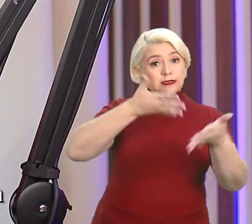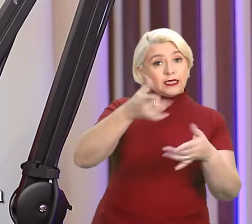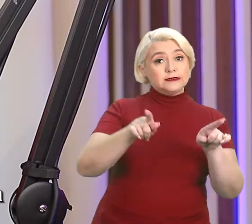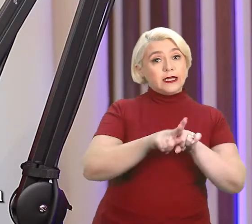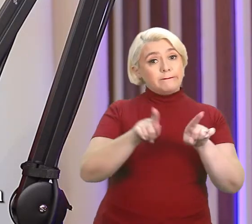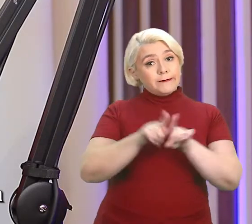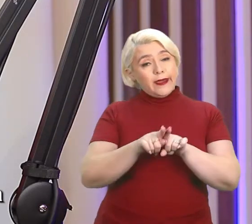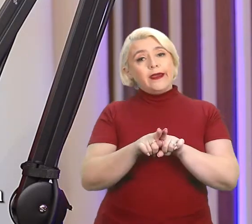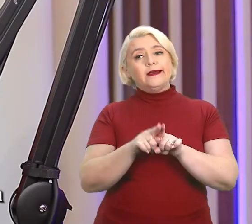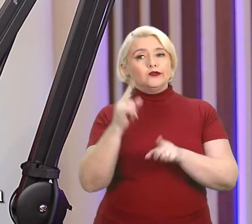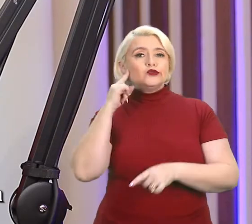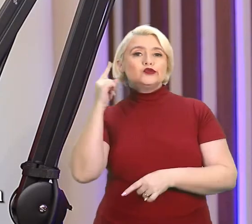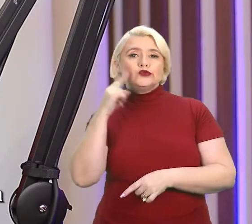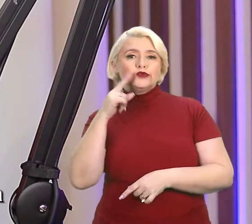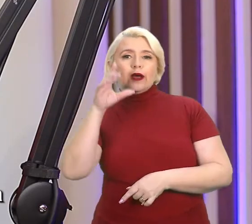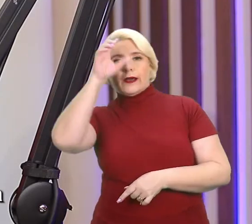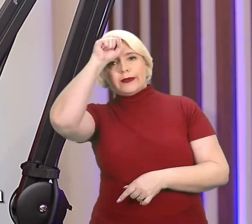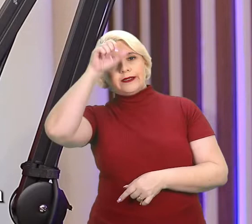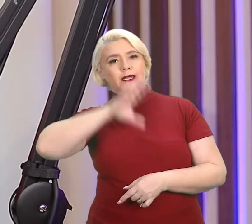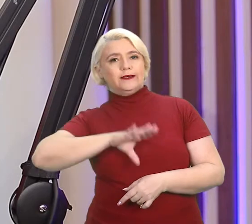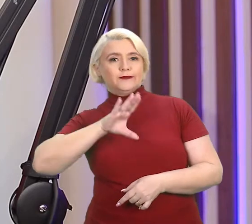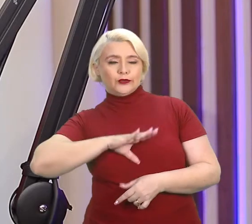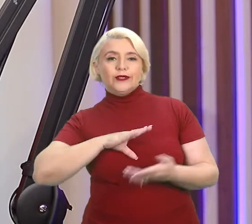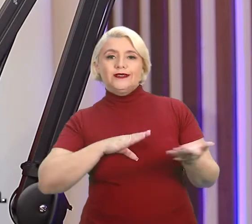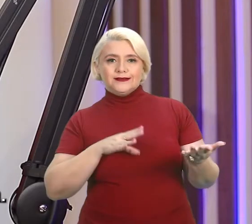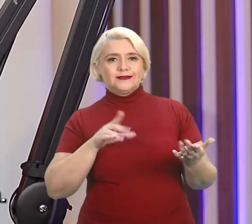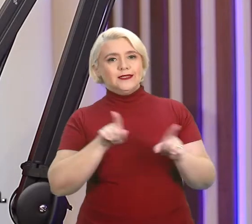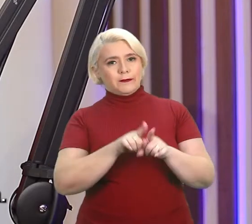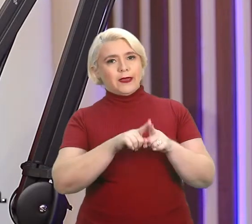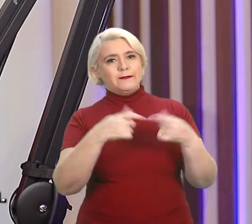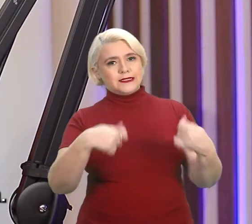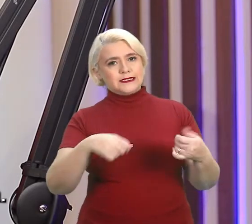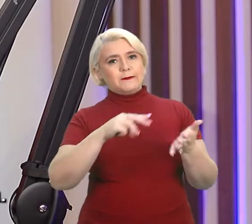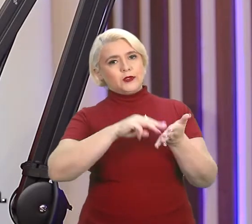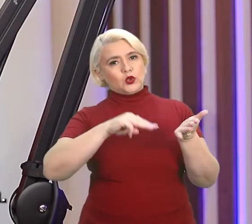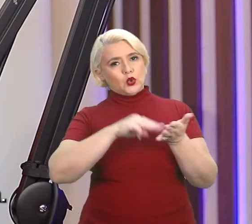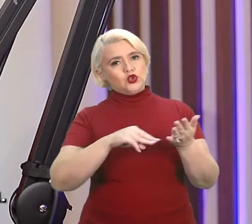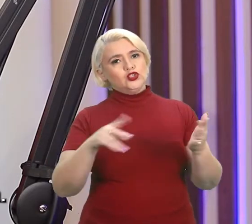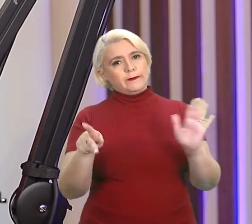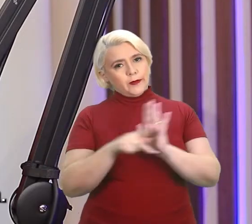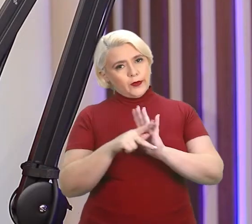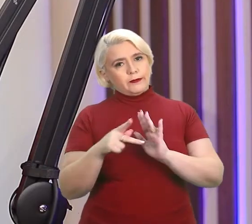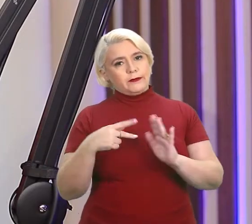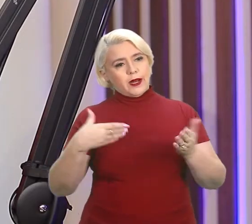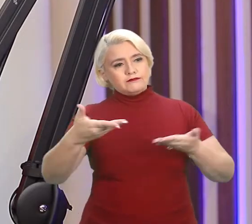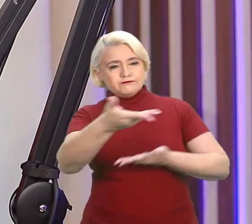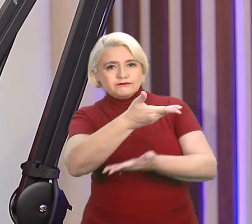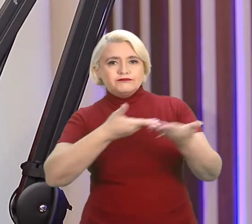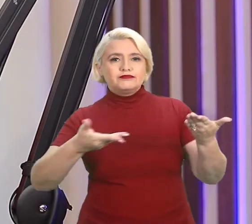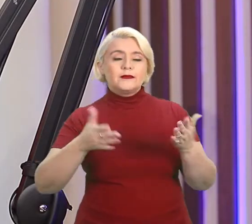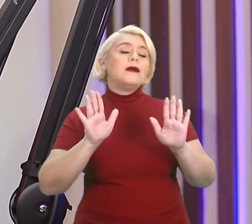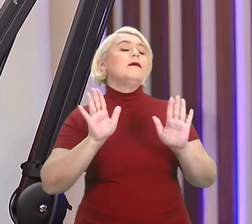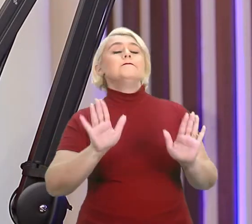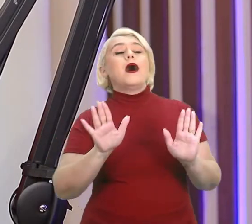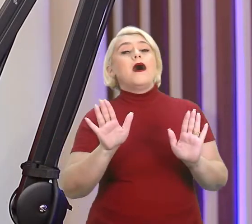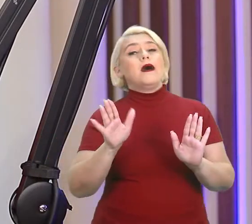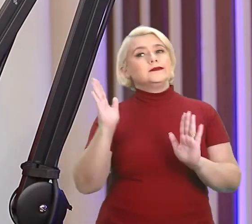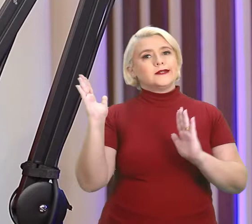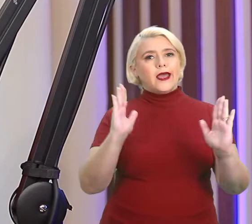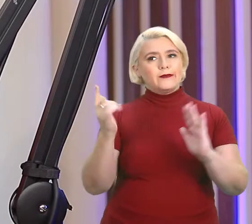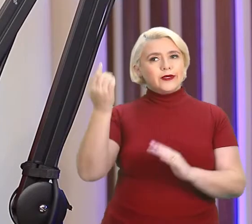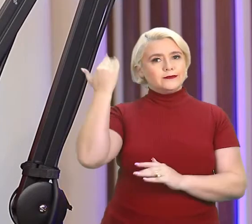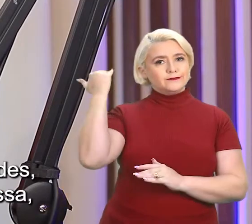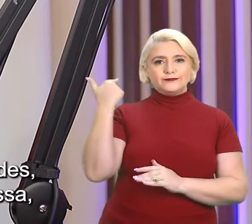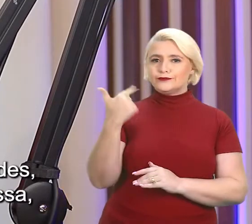sinais e os surdos também aprender língua portuguesa, né, para a gente fazer essa troca. Mas nessa época não